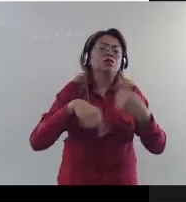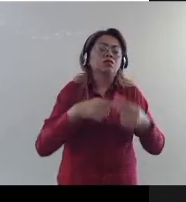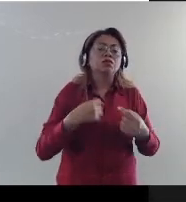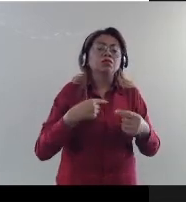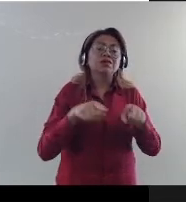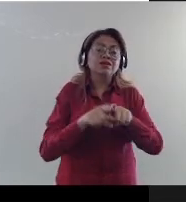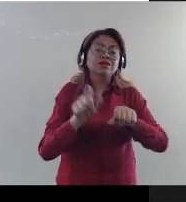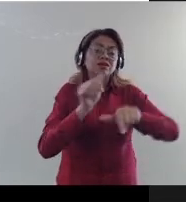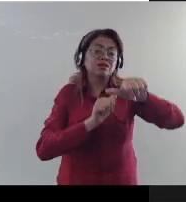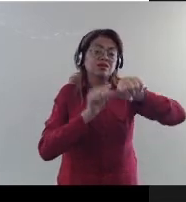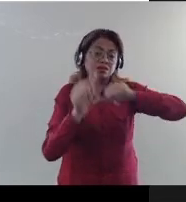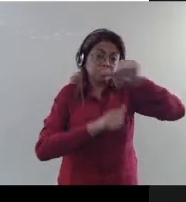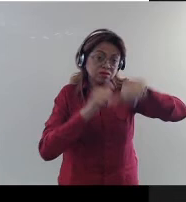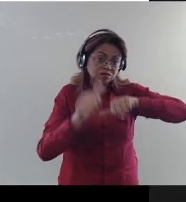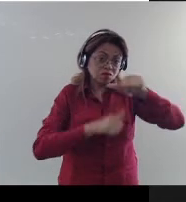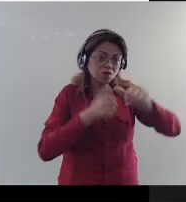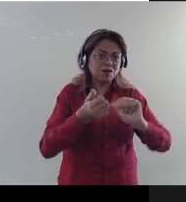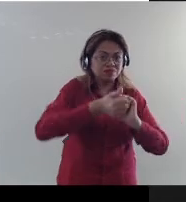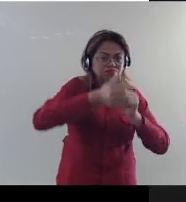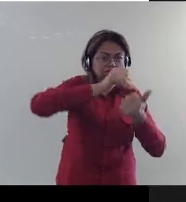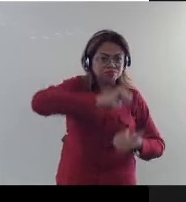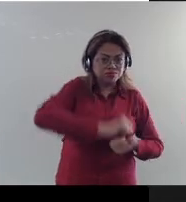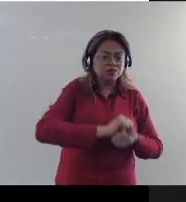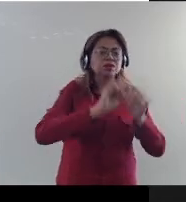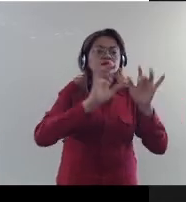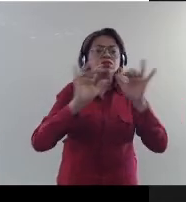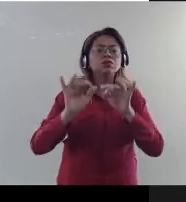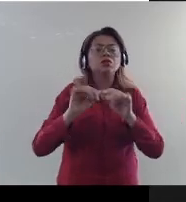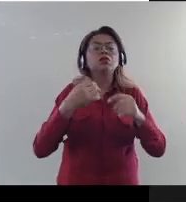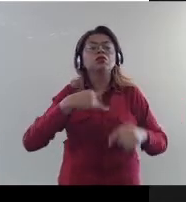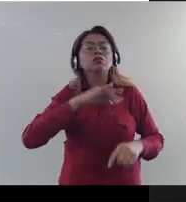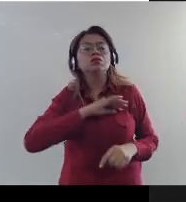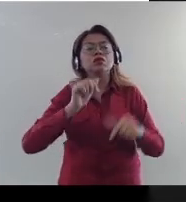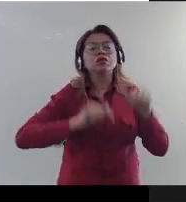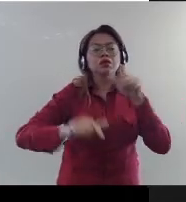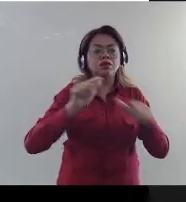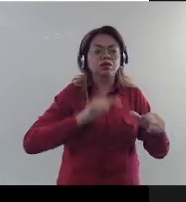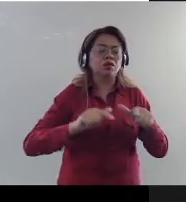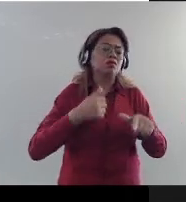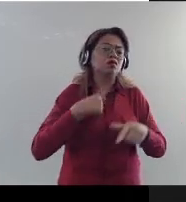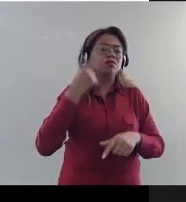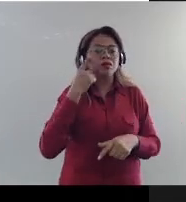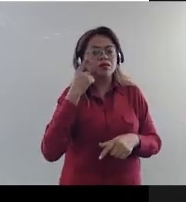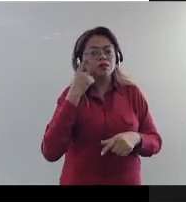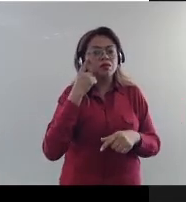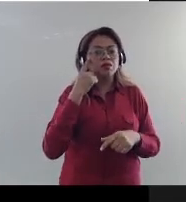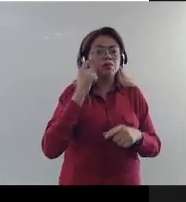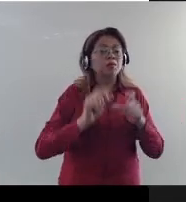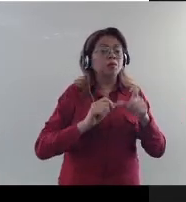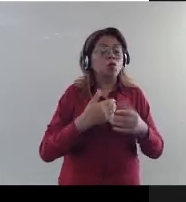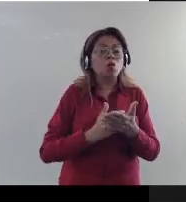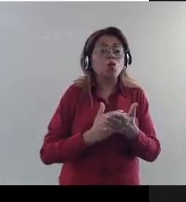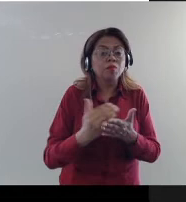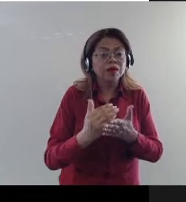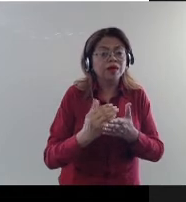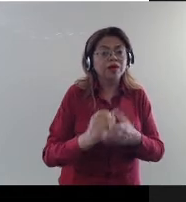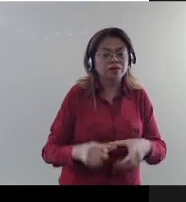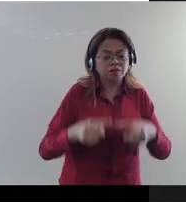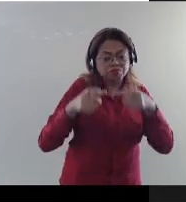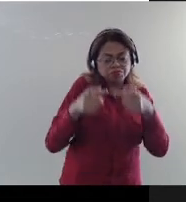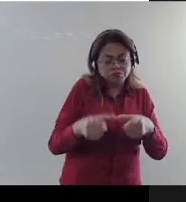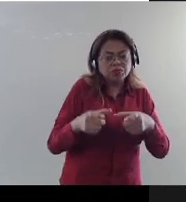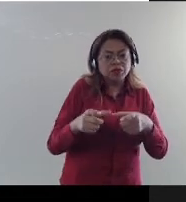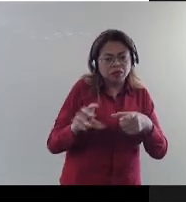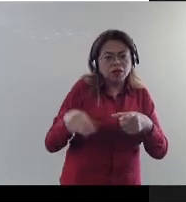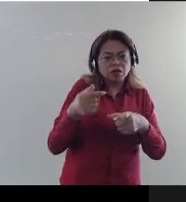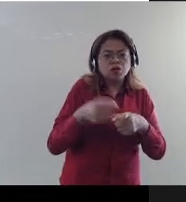digital, mas não no todo. O que a gente aprendeu no tempo também? Que o ideal é começar pequeno e pensar grande, né? Então, escolhe uma área, escolhe um